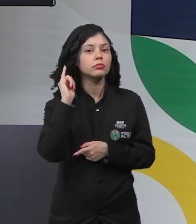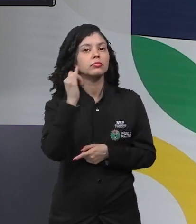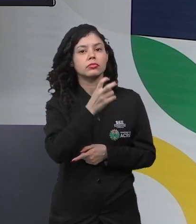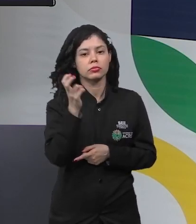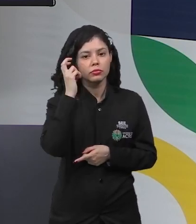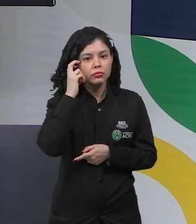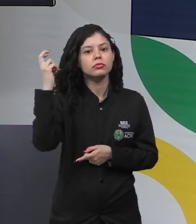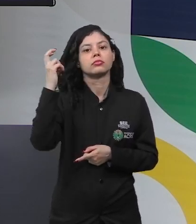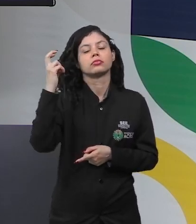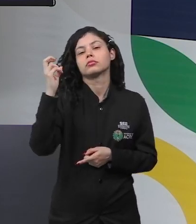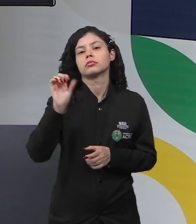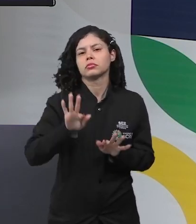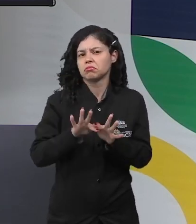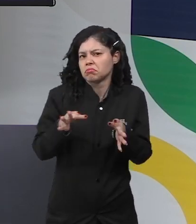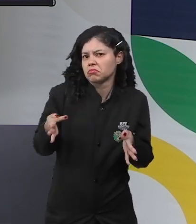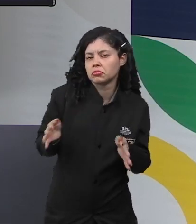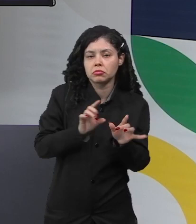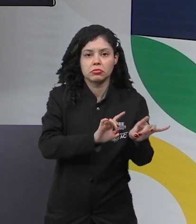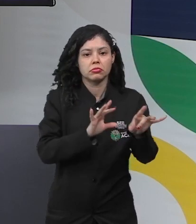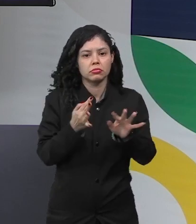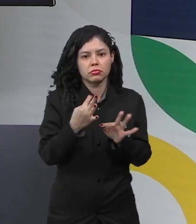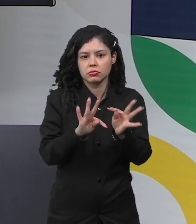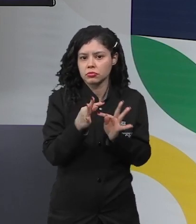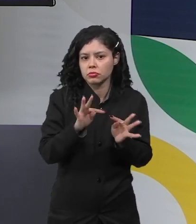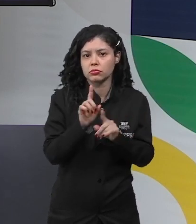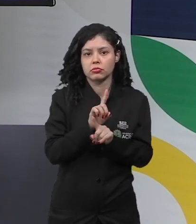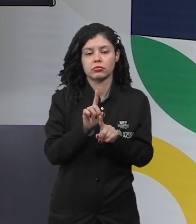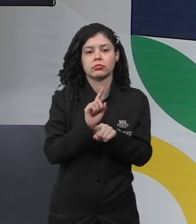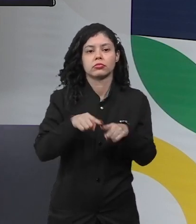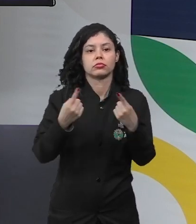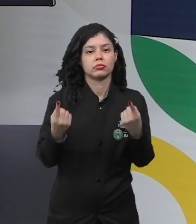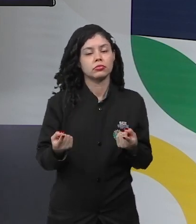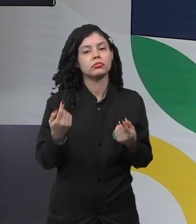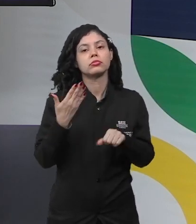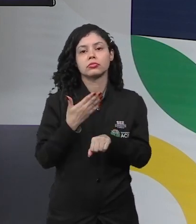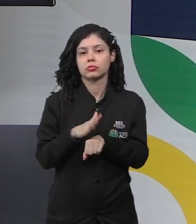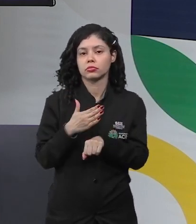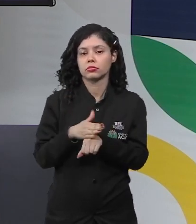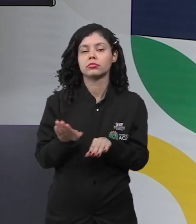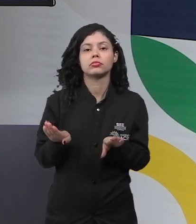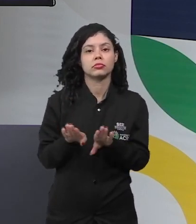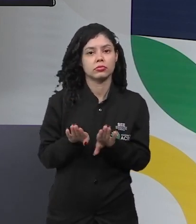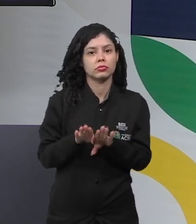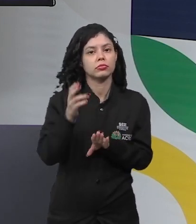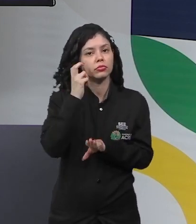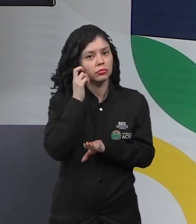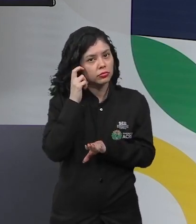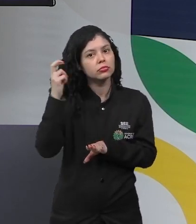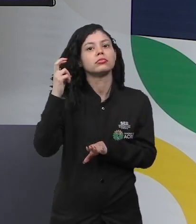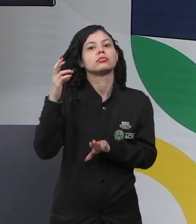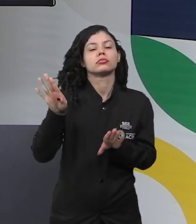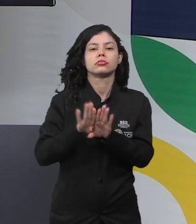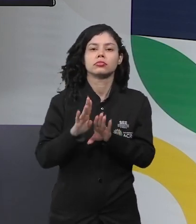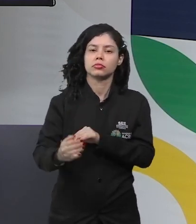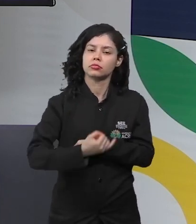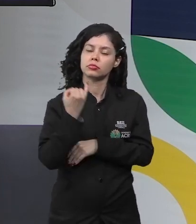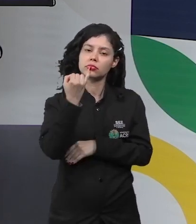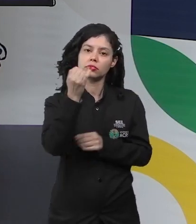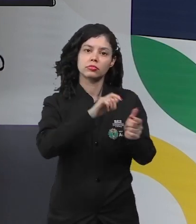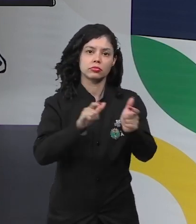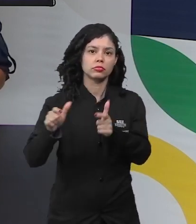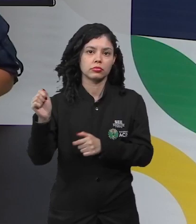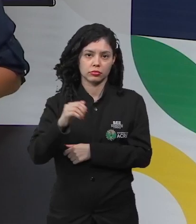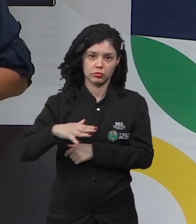ele não é simples, uma simples tecnologia, tá certo? Ele é prático, inteligente e bastante útil, principalmente em